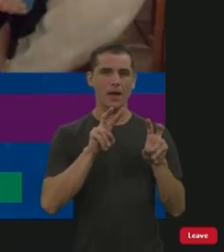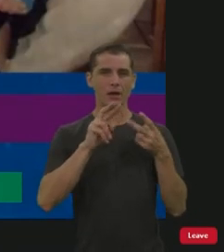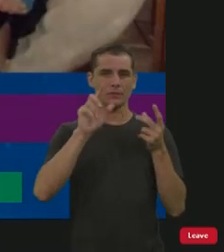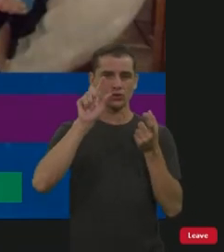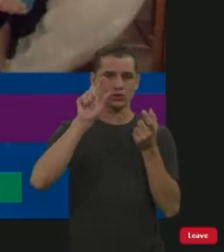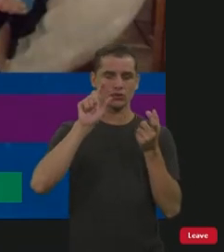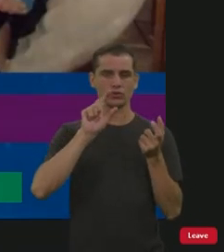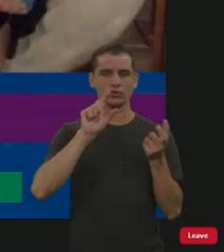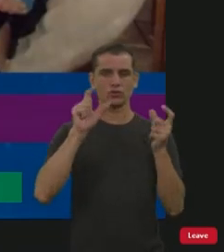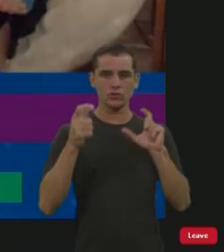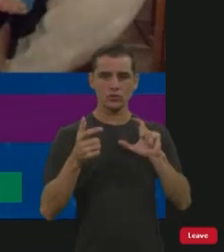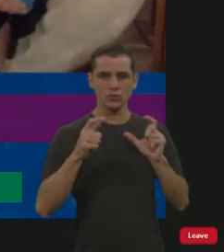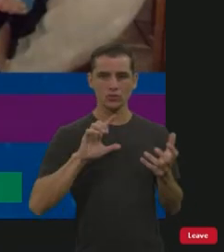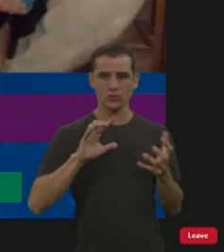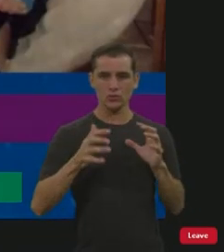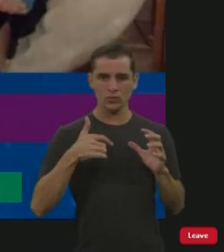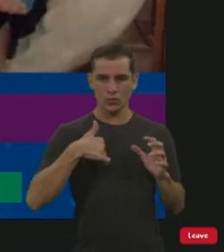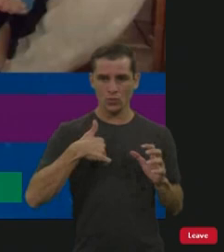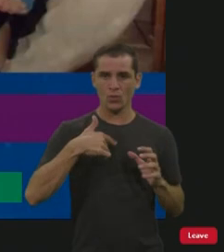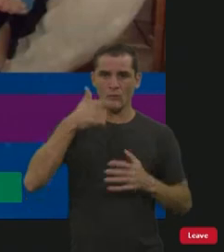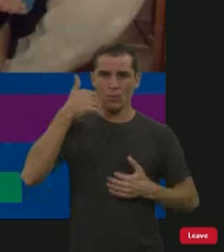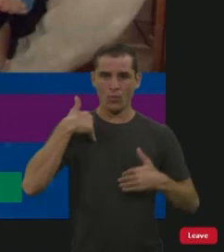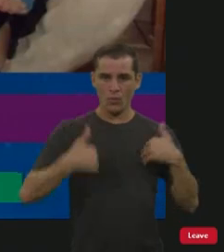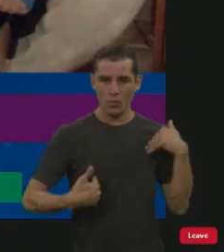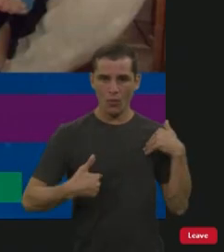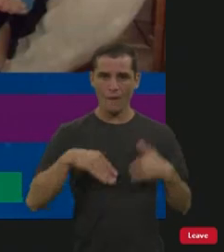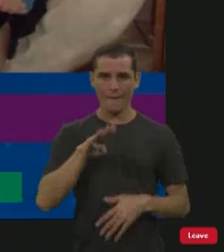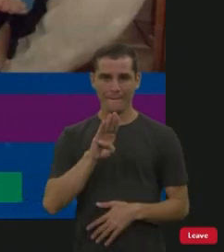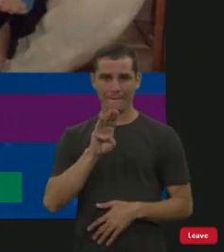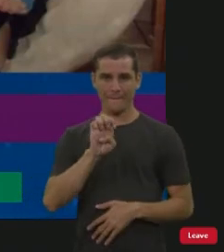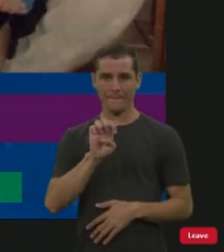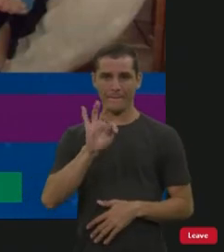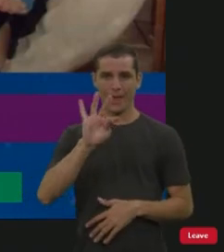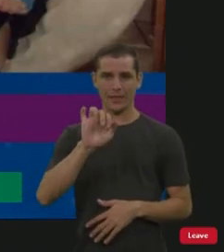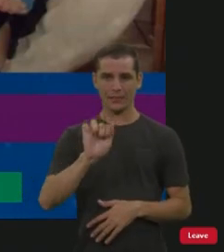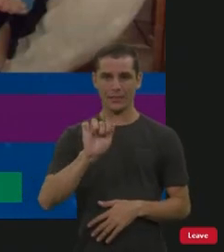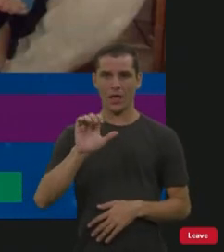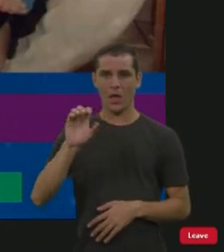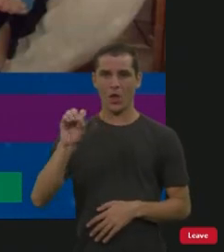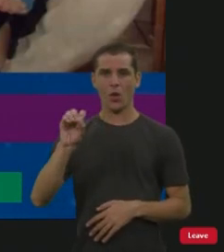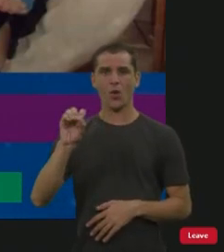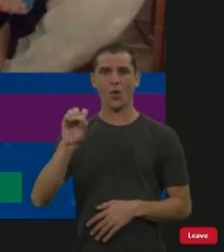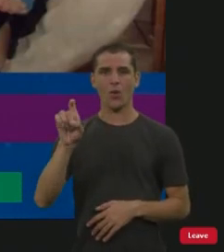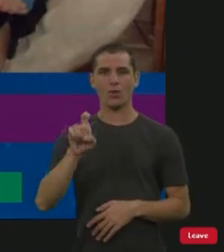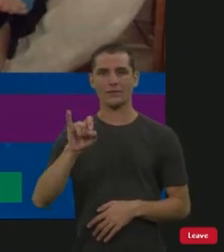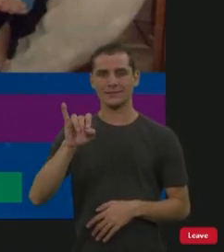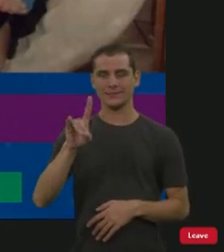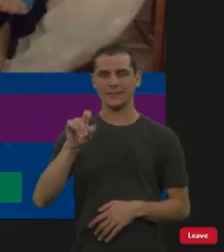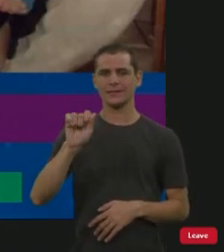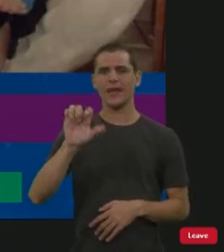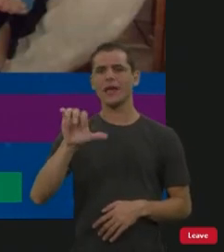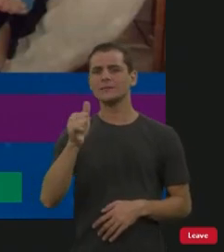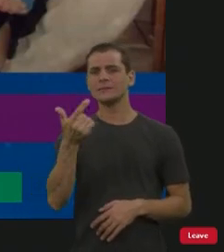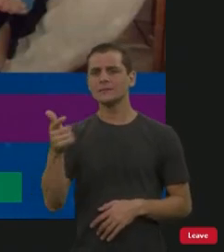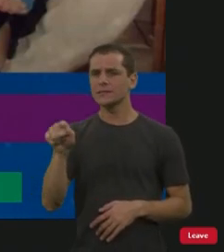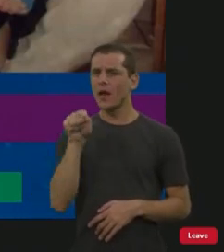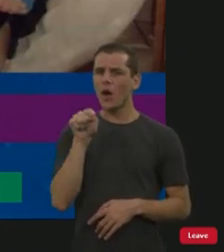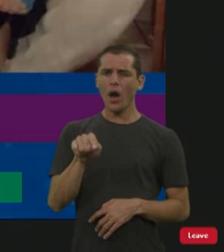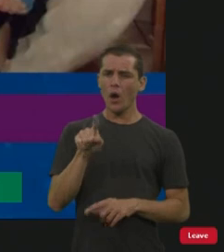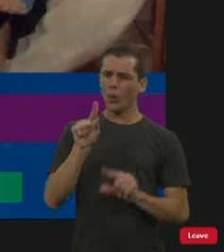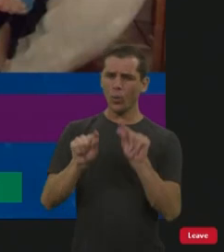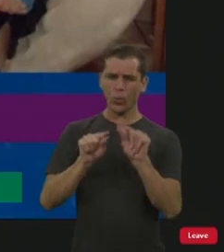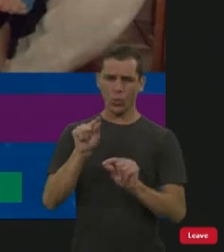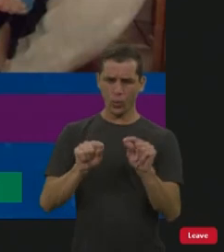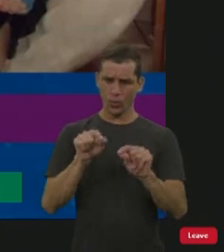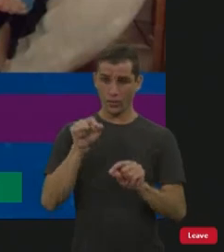eu gostaria de, antes de mais nada, explicar o que é, né, um defeito de beta-oxidação. A muito grosso